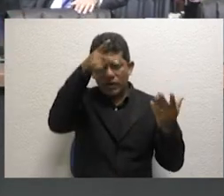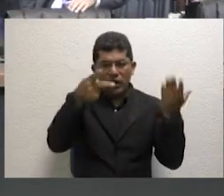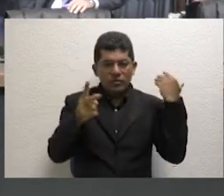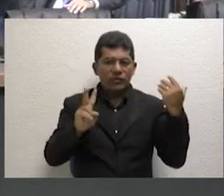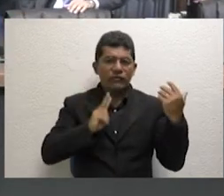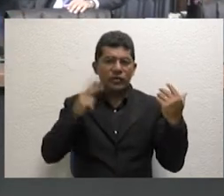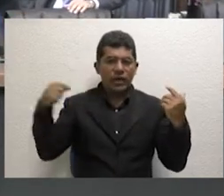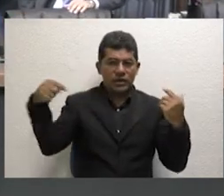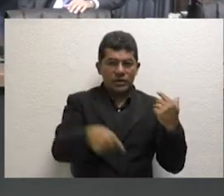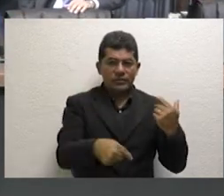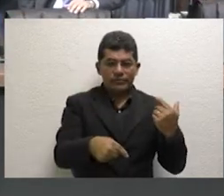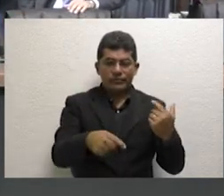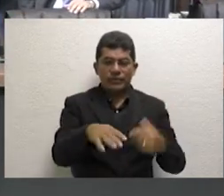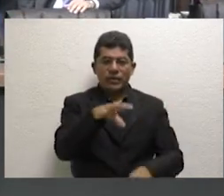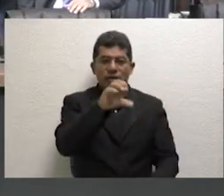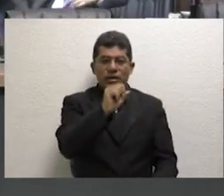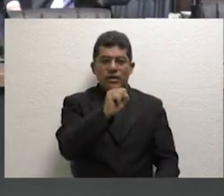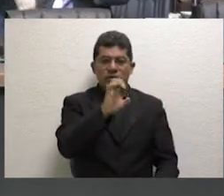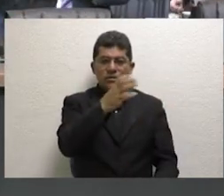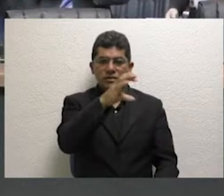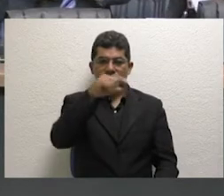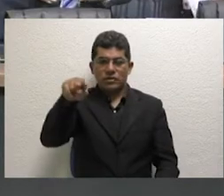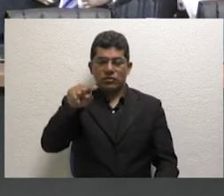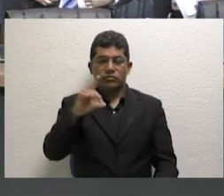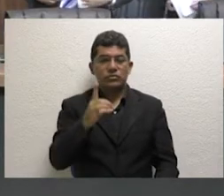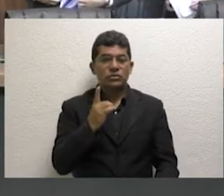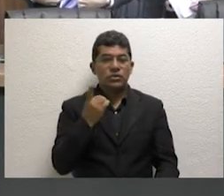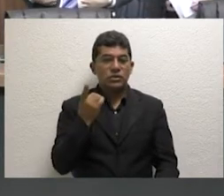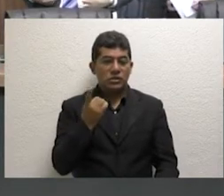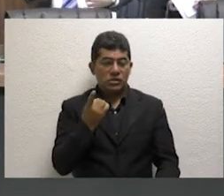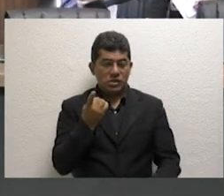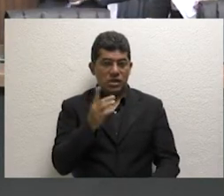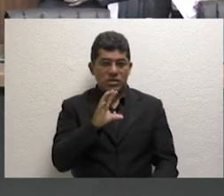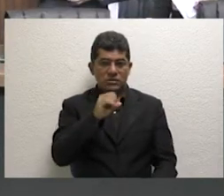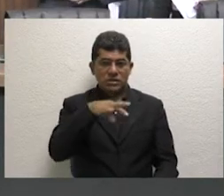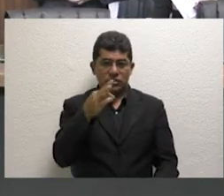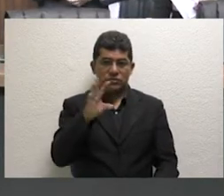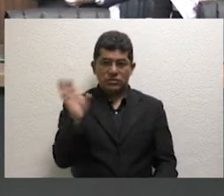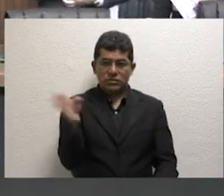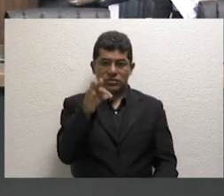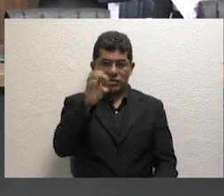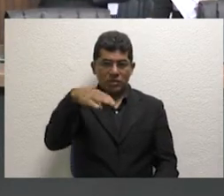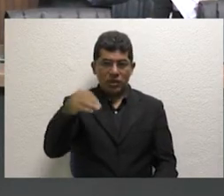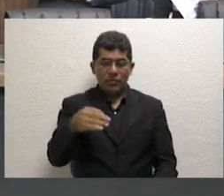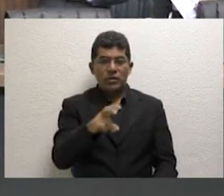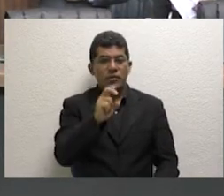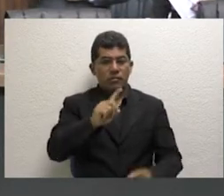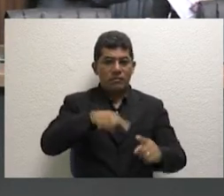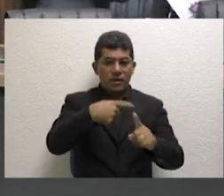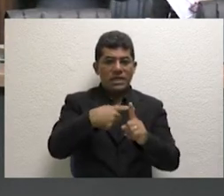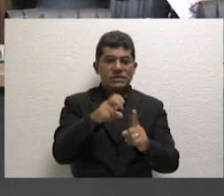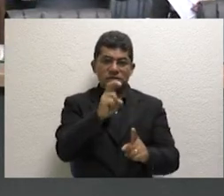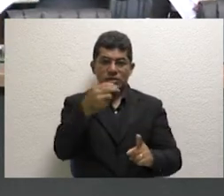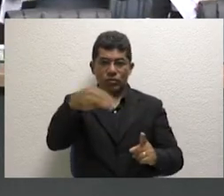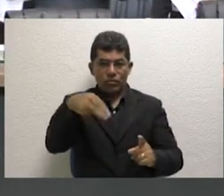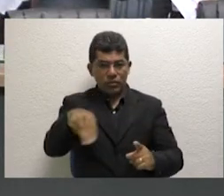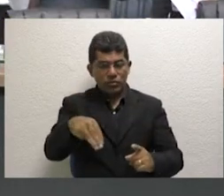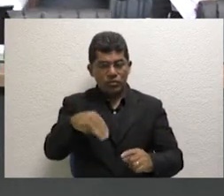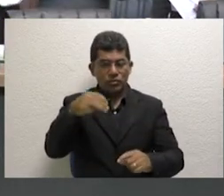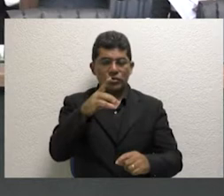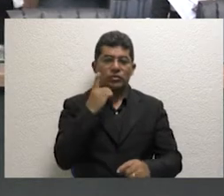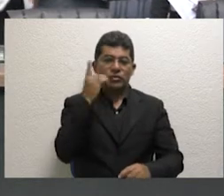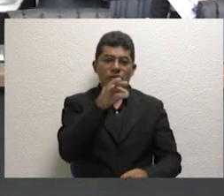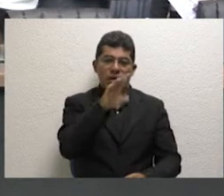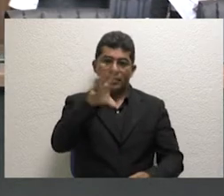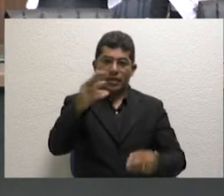a sessão de tempo foi formulada pelo deputado Abidara Frasch por tempo do partido dele de cinco minutos então cinco minutos do Abidara